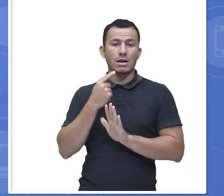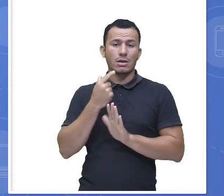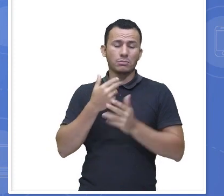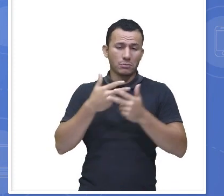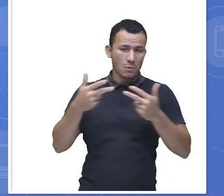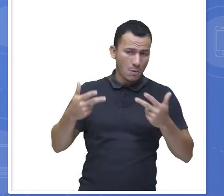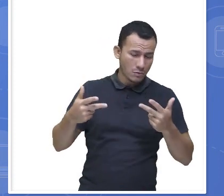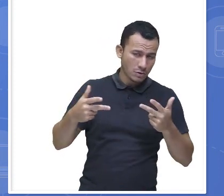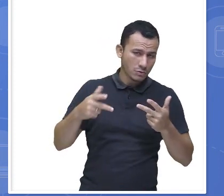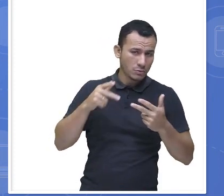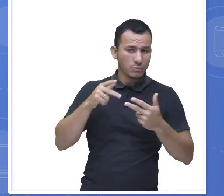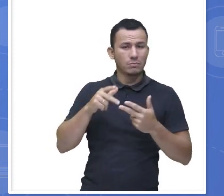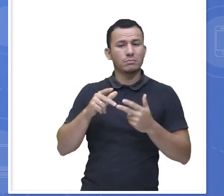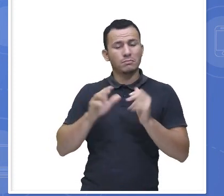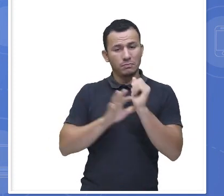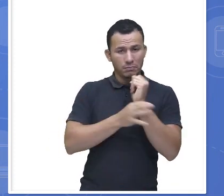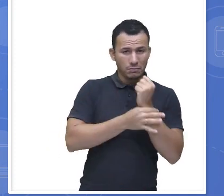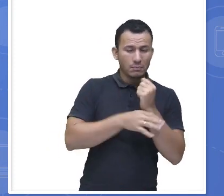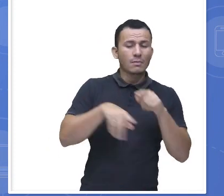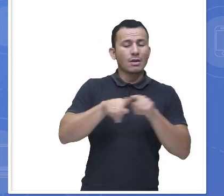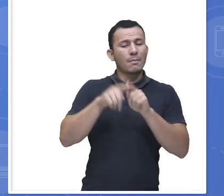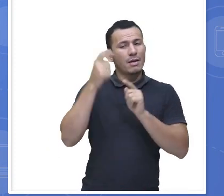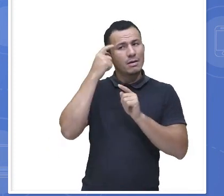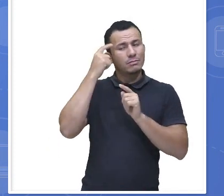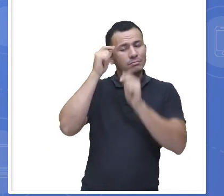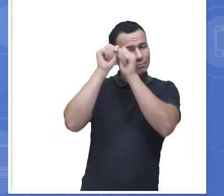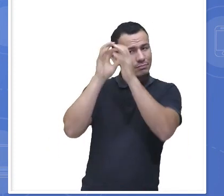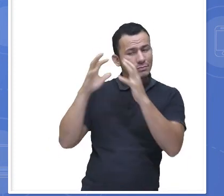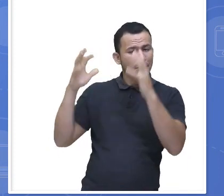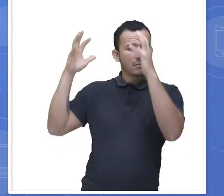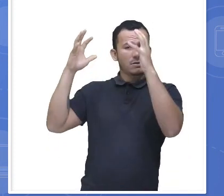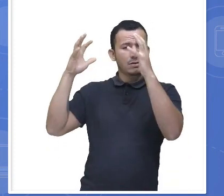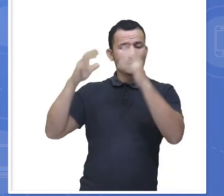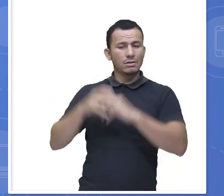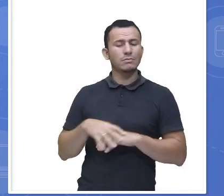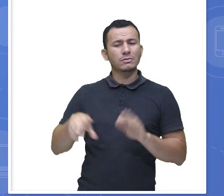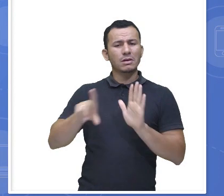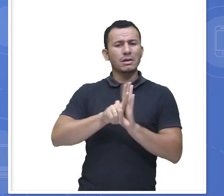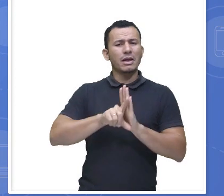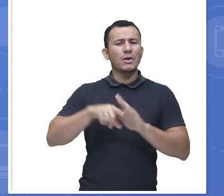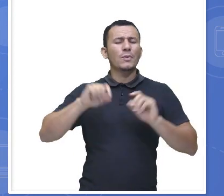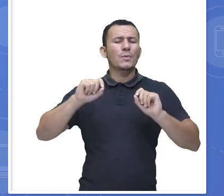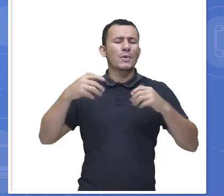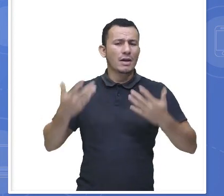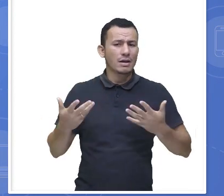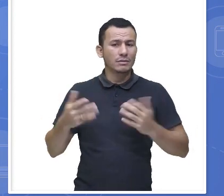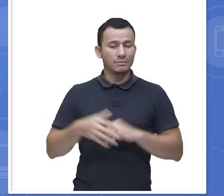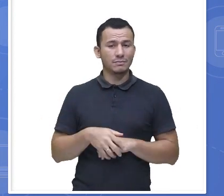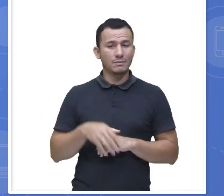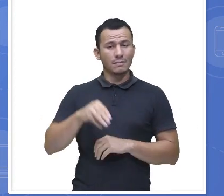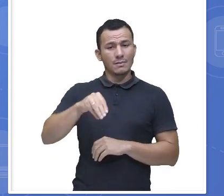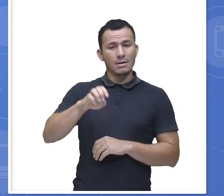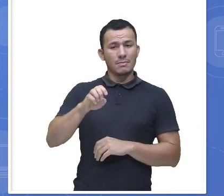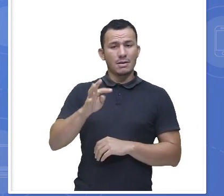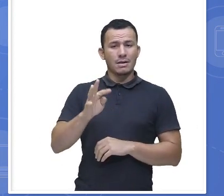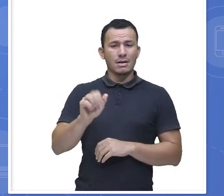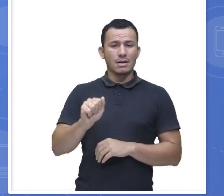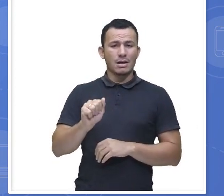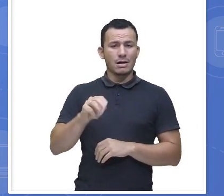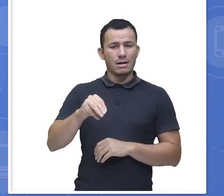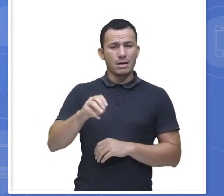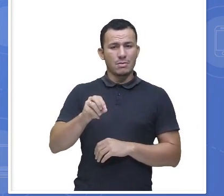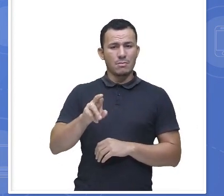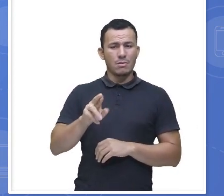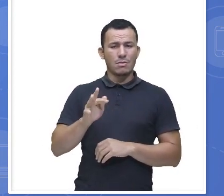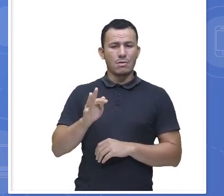coisas como o da imaginação. Essa lei seria a metamorfose. Olha aí